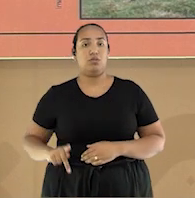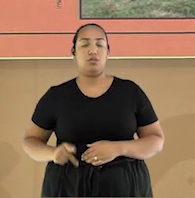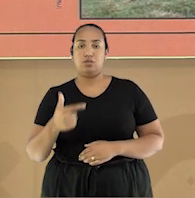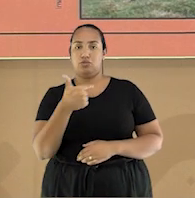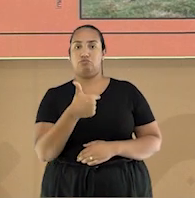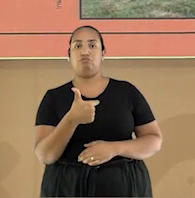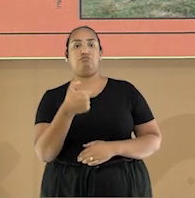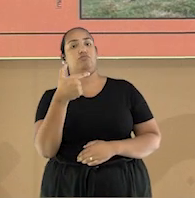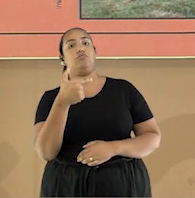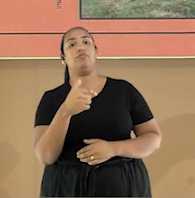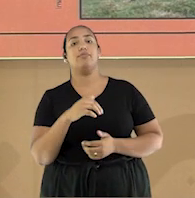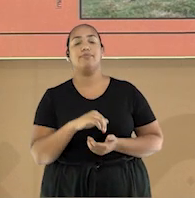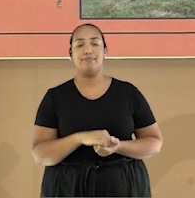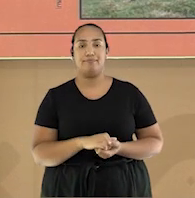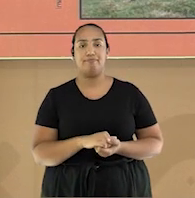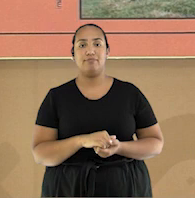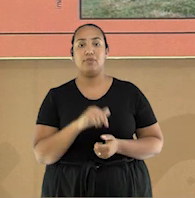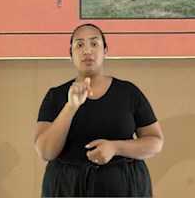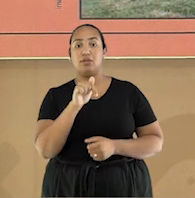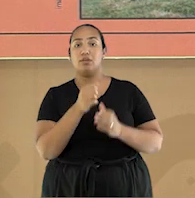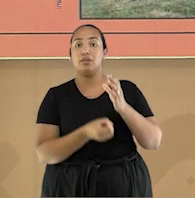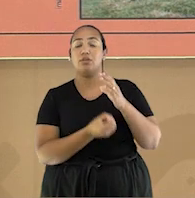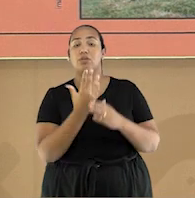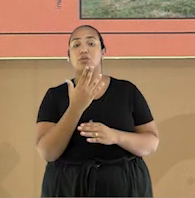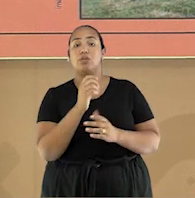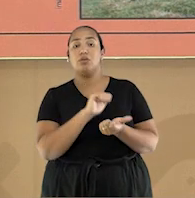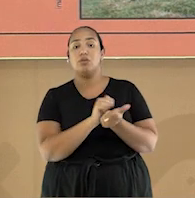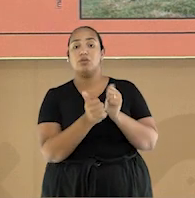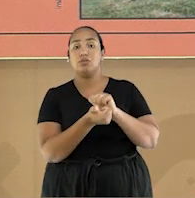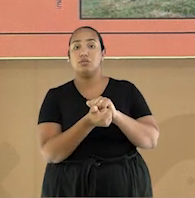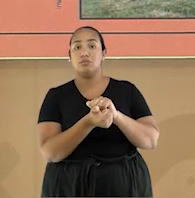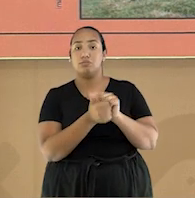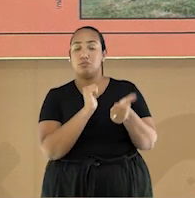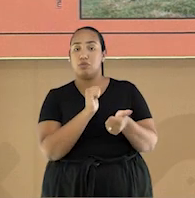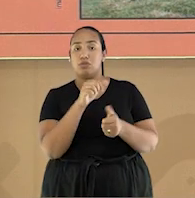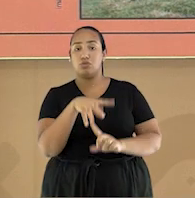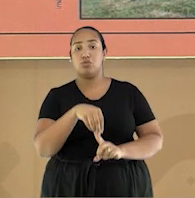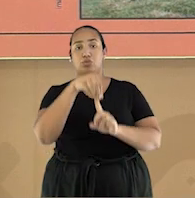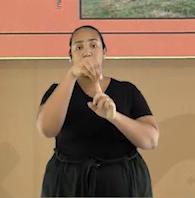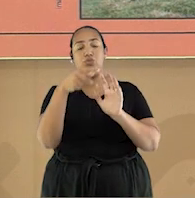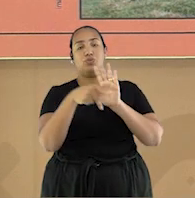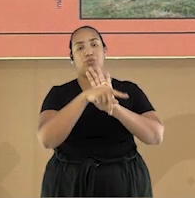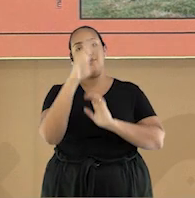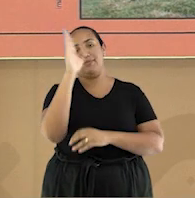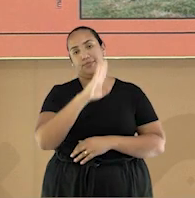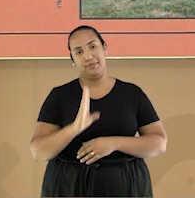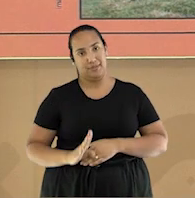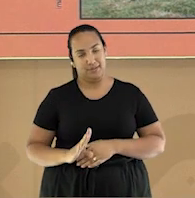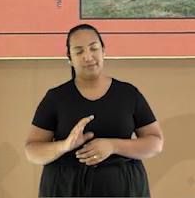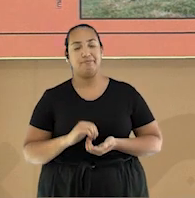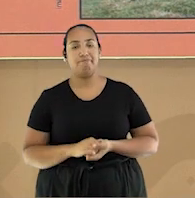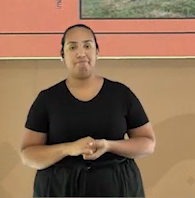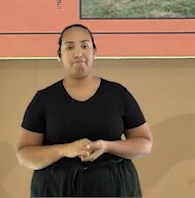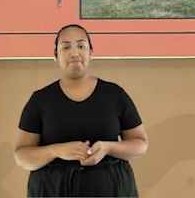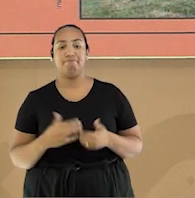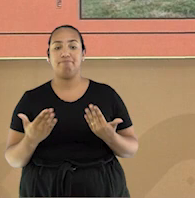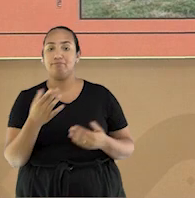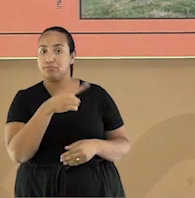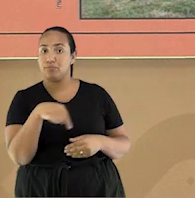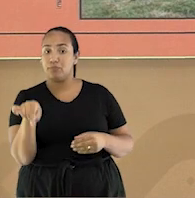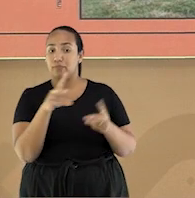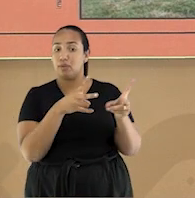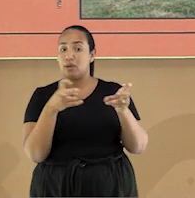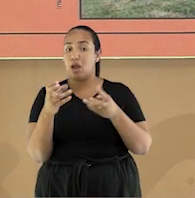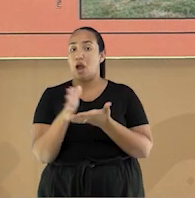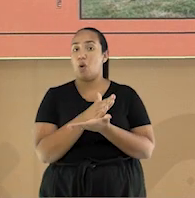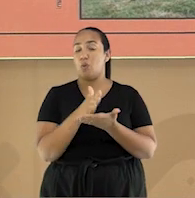Getúlio Vargas, que a chamou de único esporte verdadeiramente nacional. Então nós podemos ver alguns dançarinos,